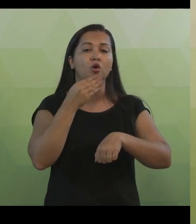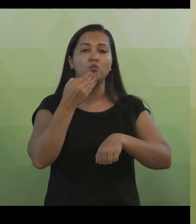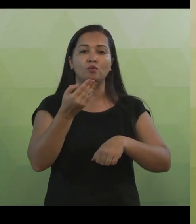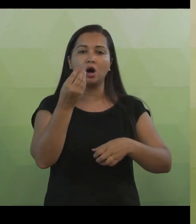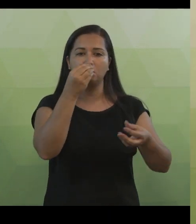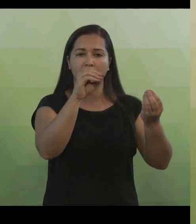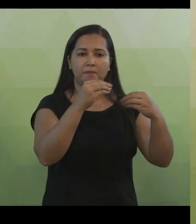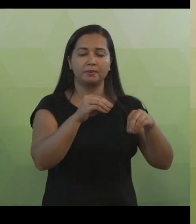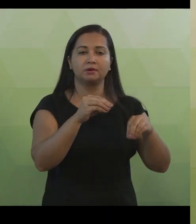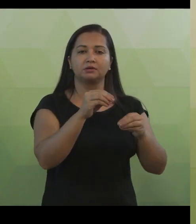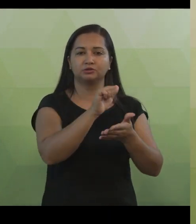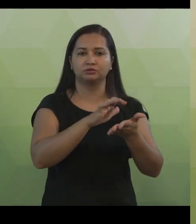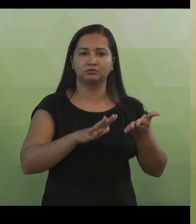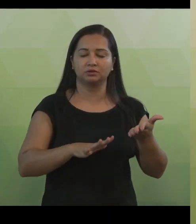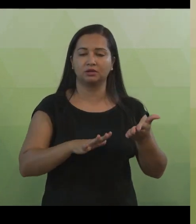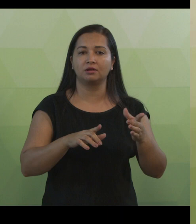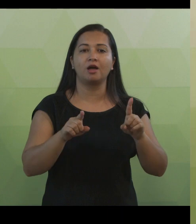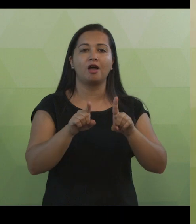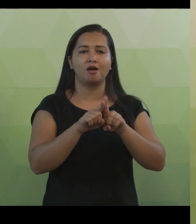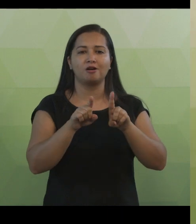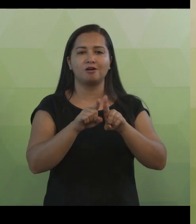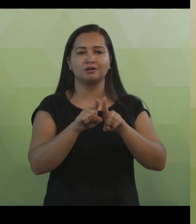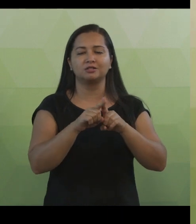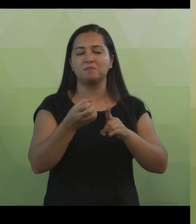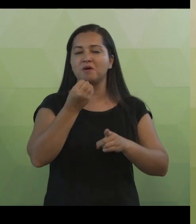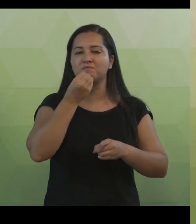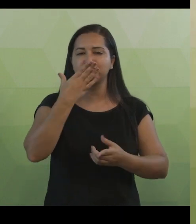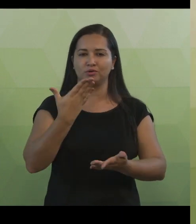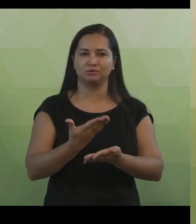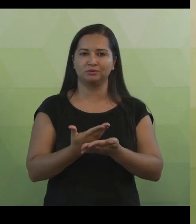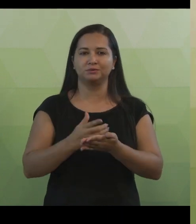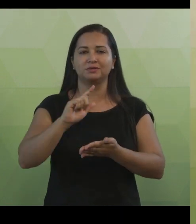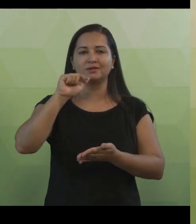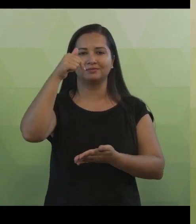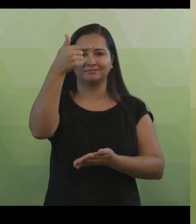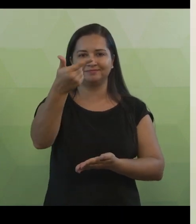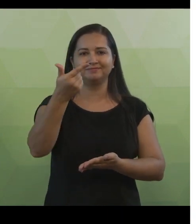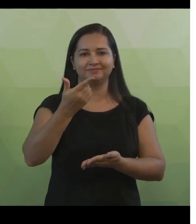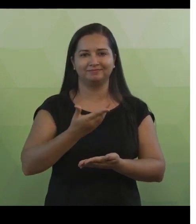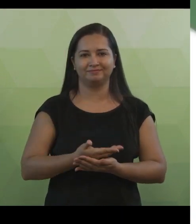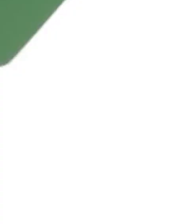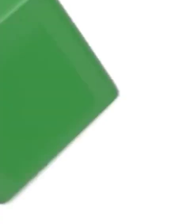participem dos fóruns e bons estudos. Até a próxima!